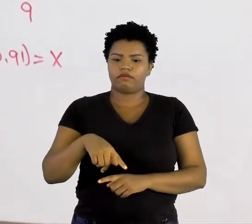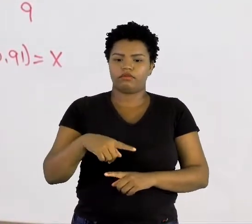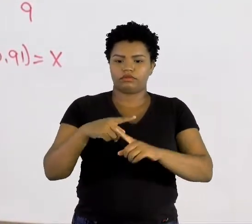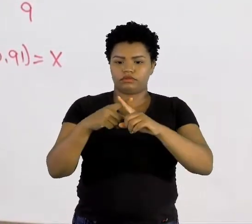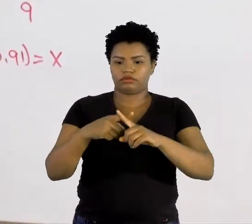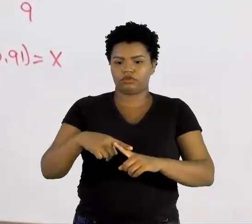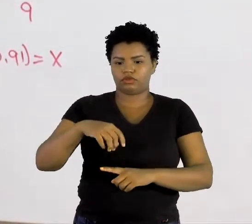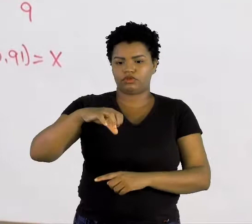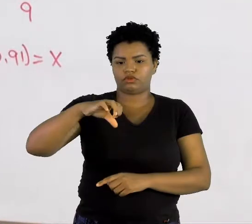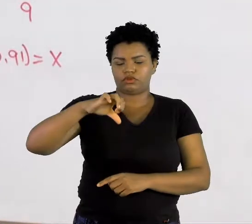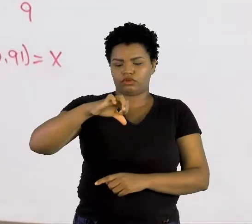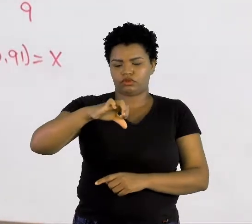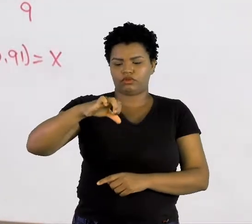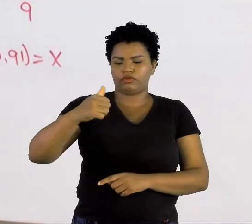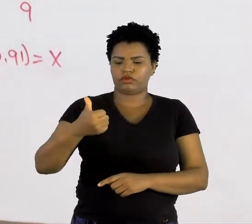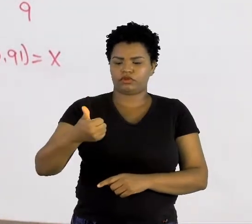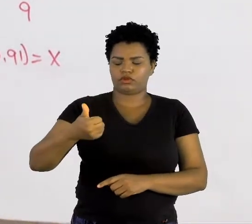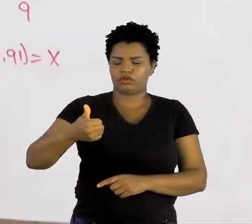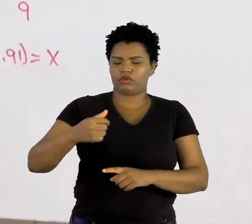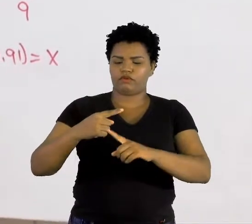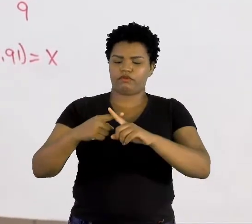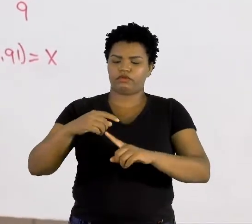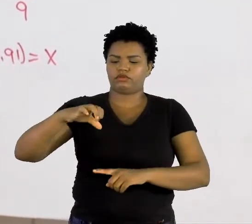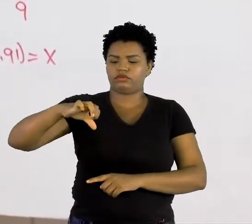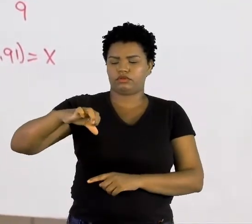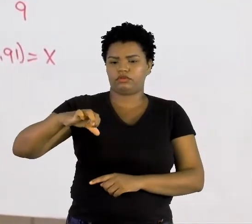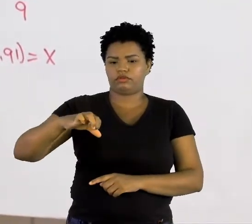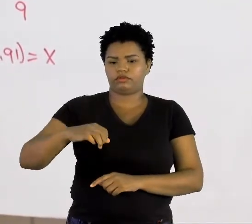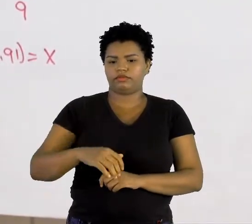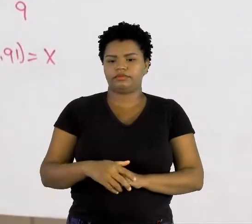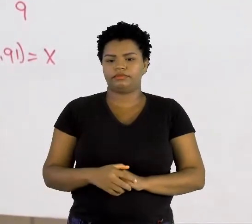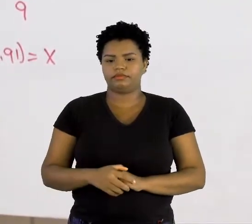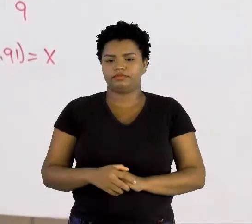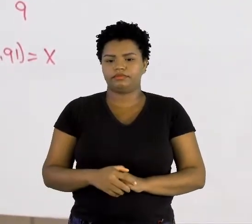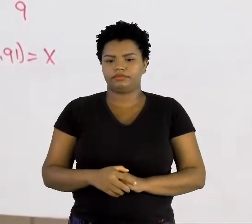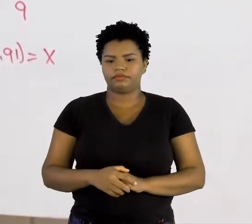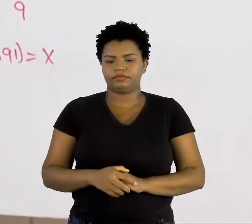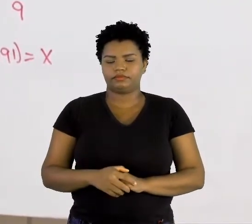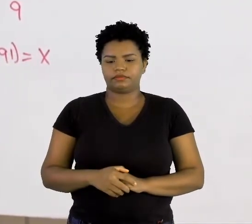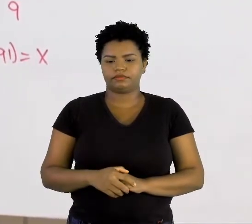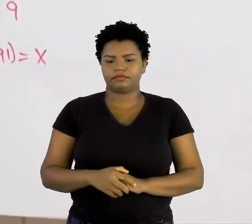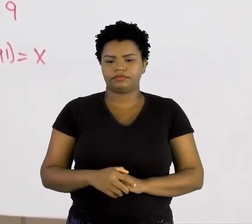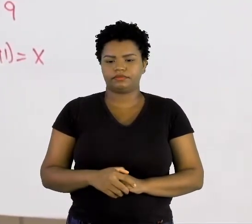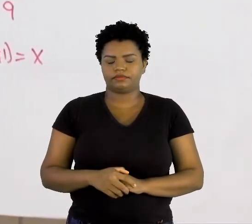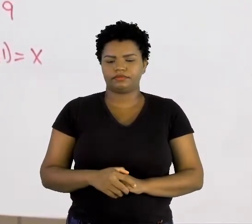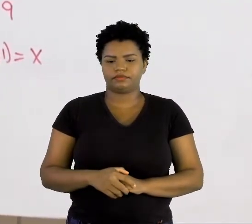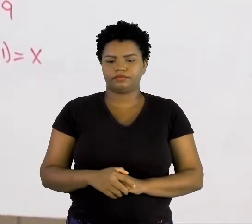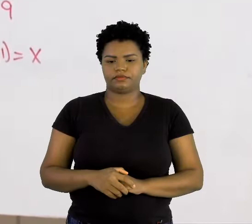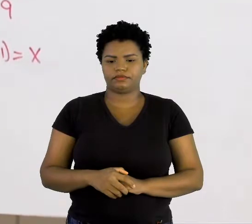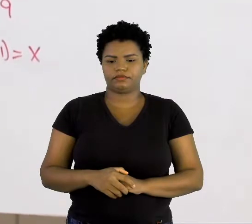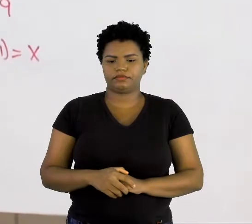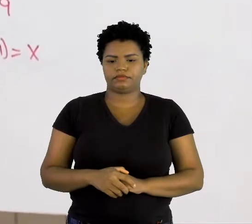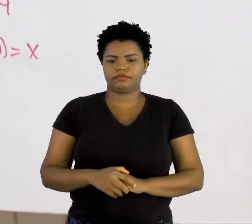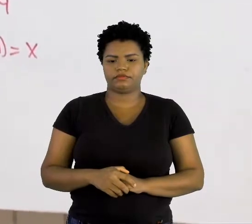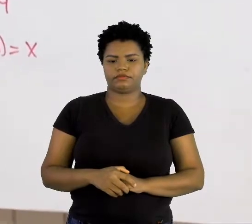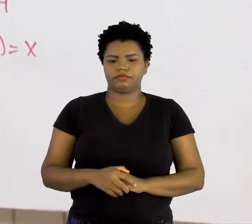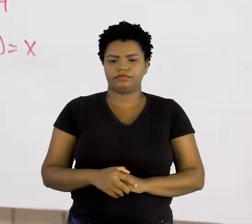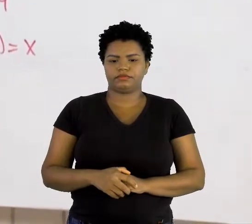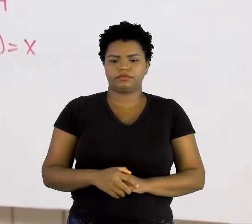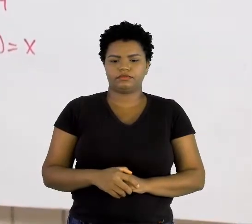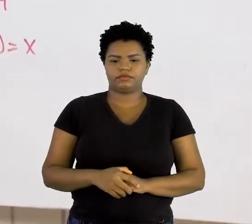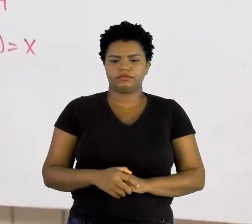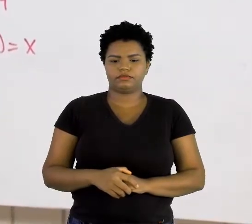vezes 1, 9. 9 vezes 9, 81. 9 vezes nada dá nada, mais 8 dá 8. 2